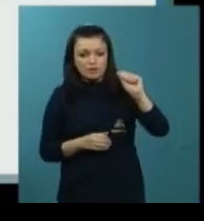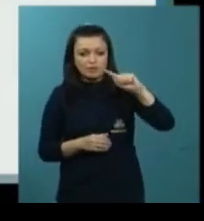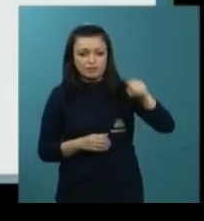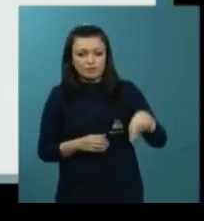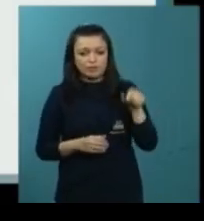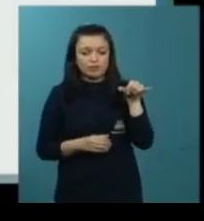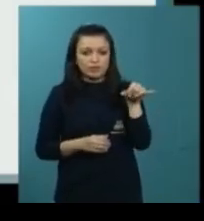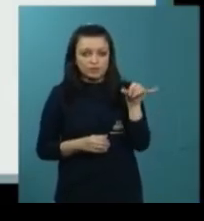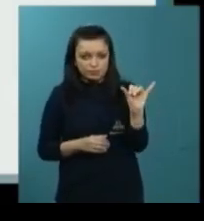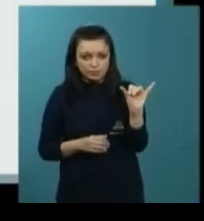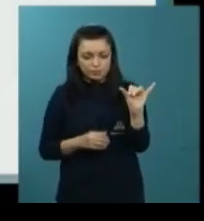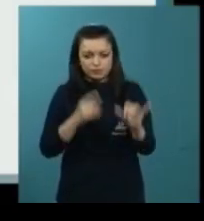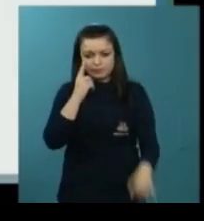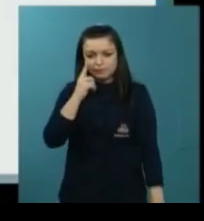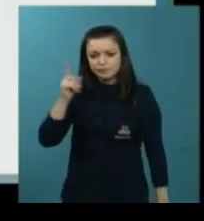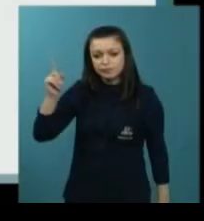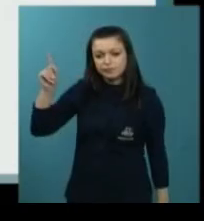A,